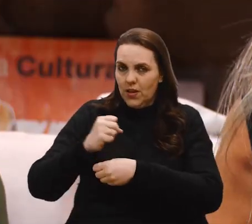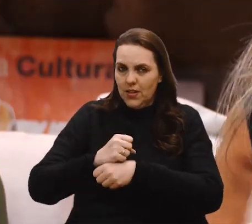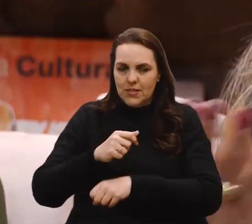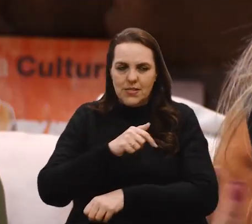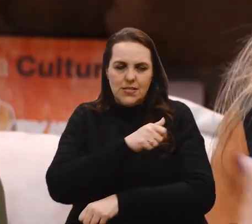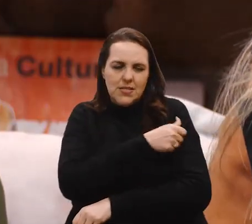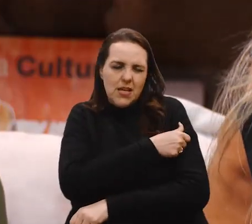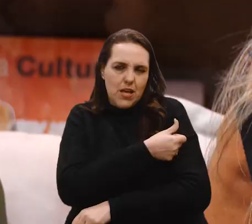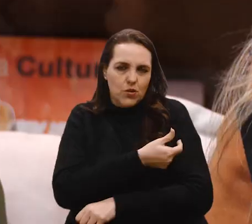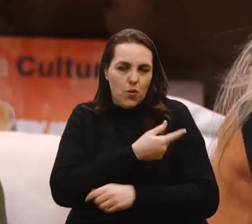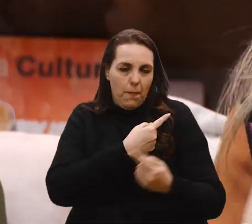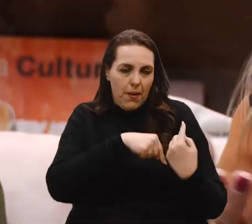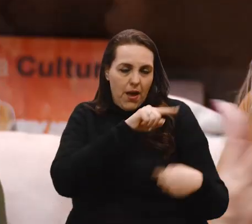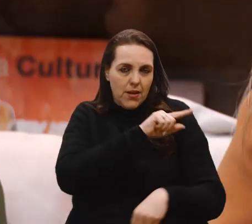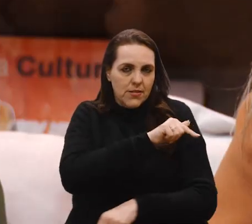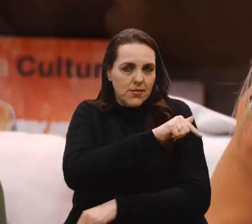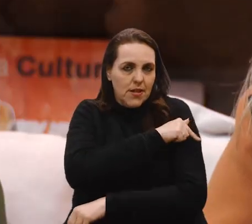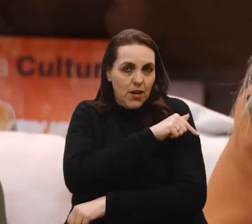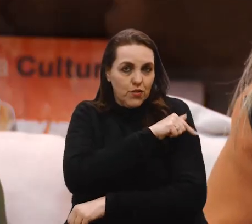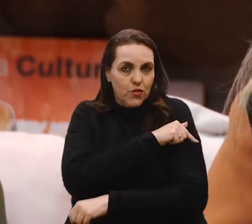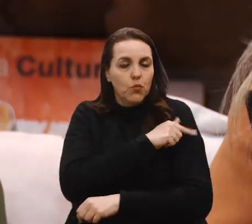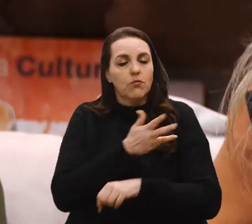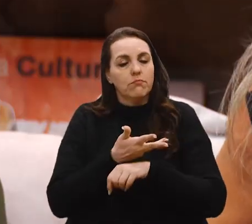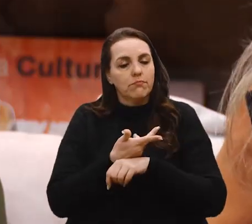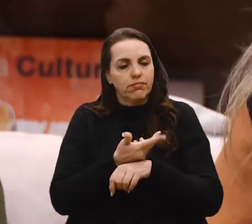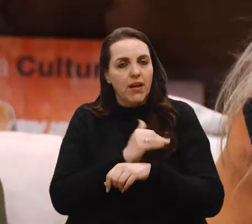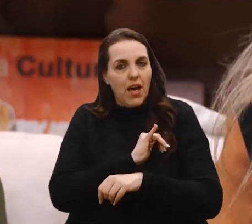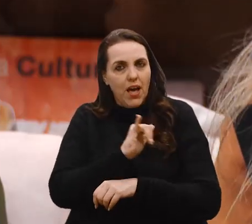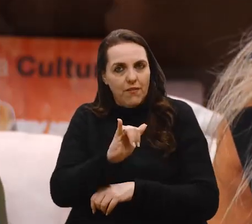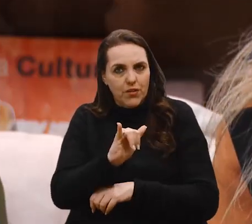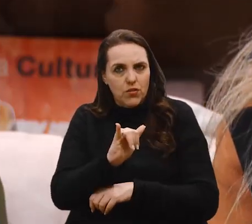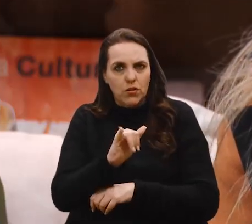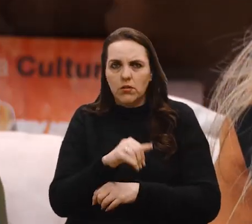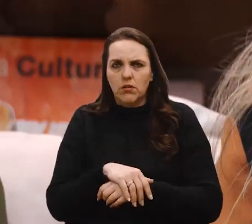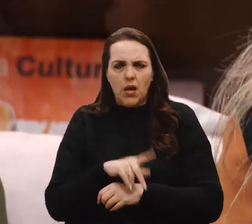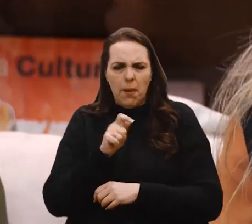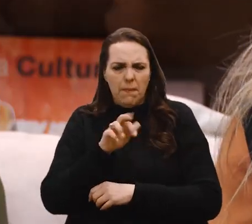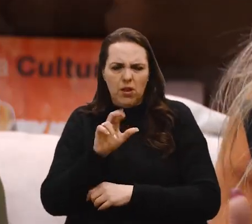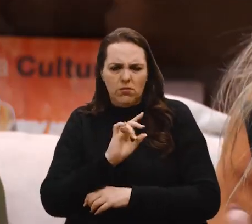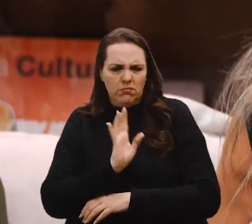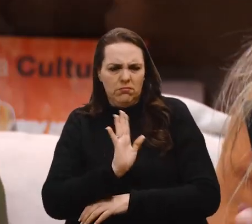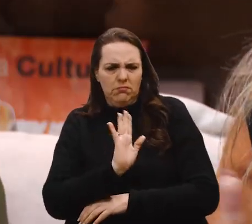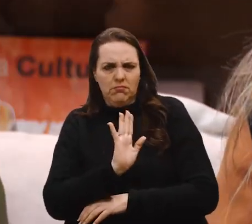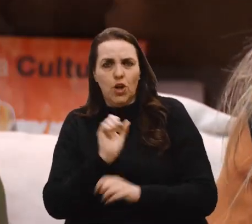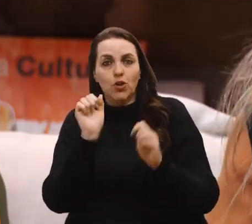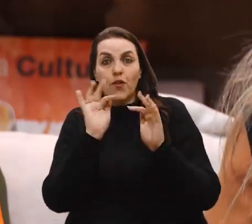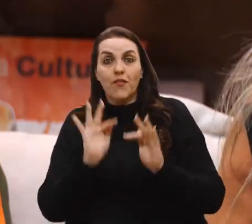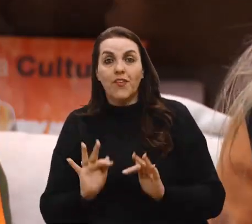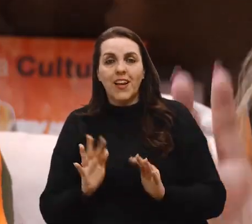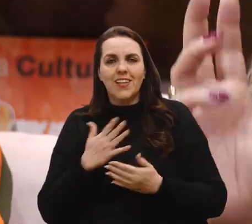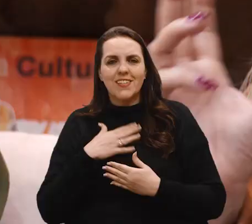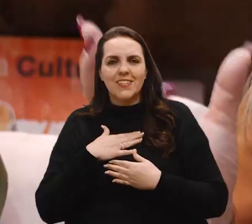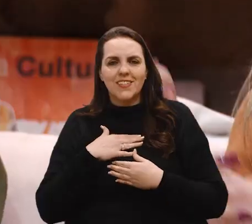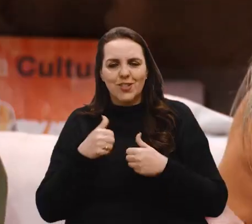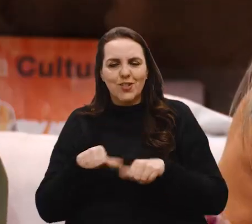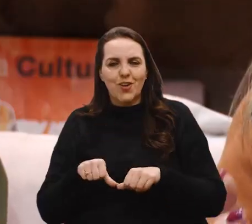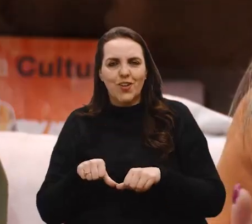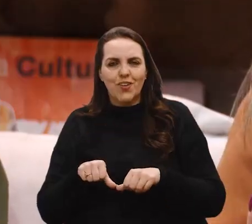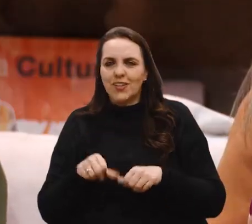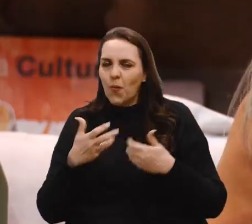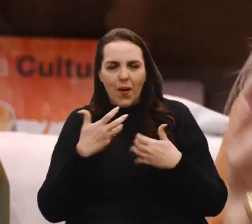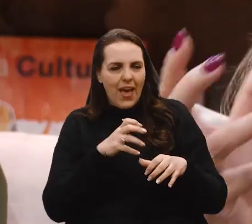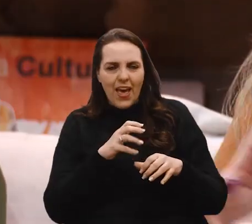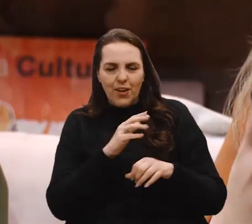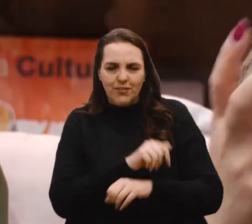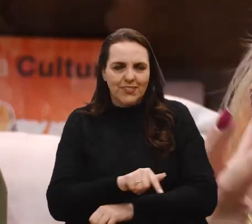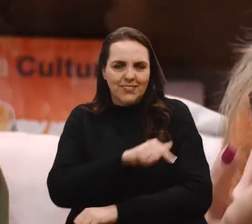a escola, então, sinalizou, vamos acelerar o Pedro. O Pedro disse, não, eu estou muito feliz onde estou, não quero acelerar, porque o aluno tem que ser